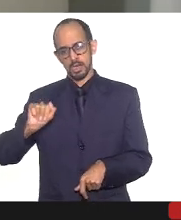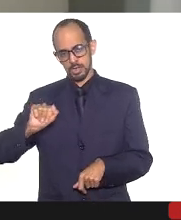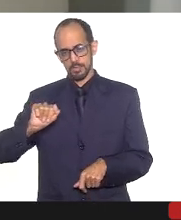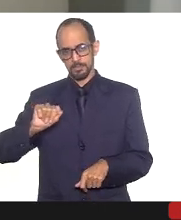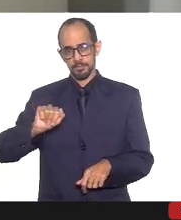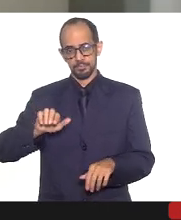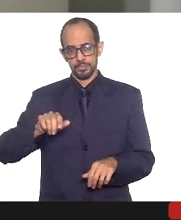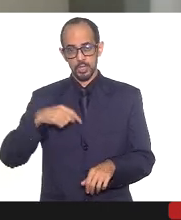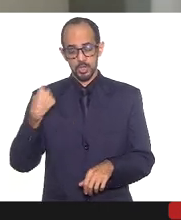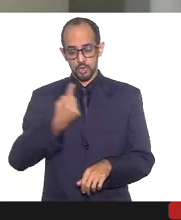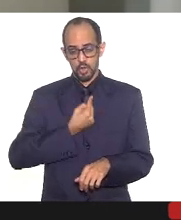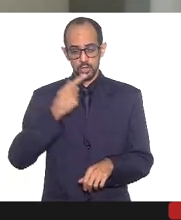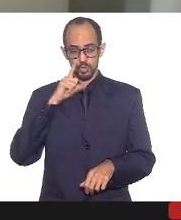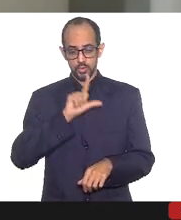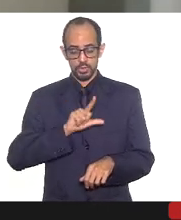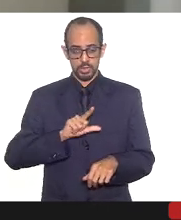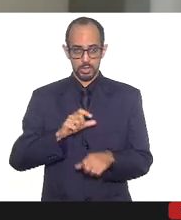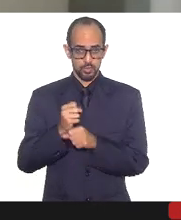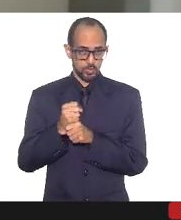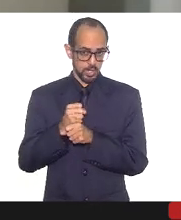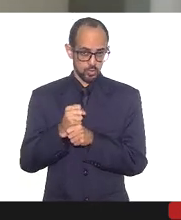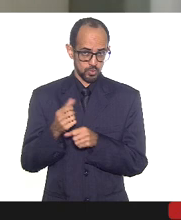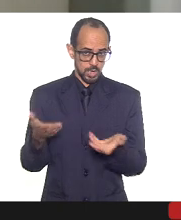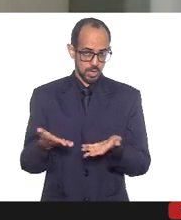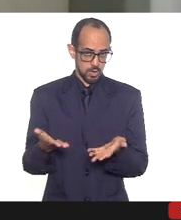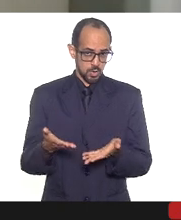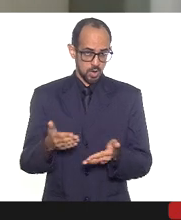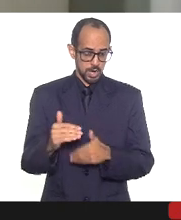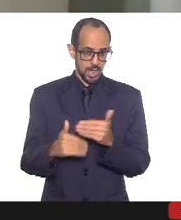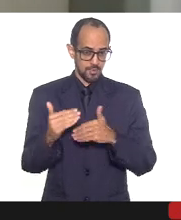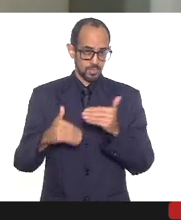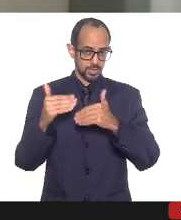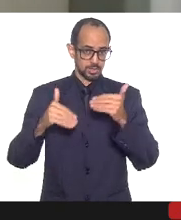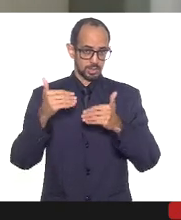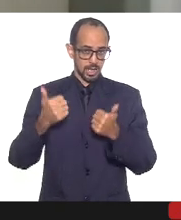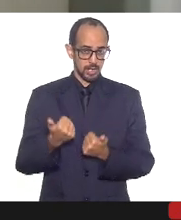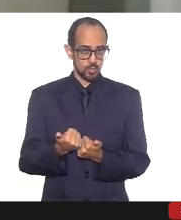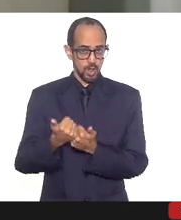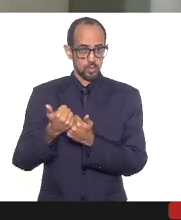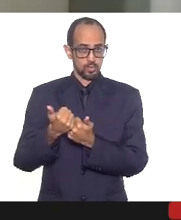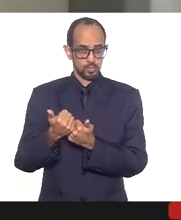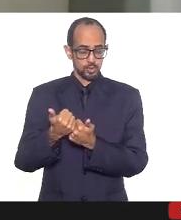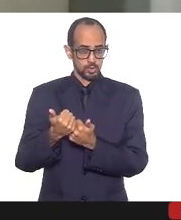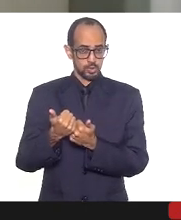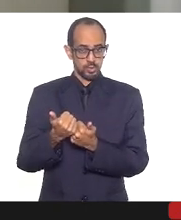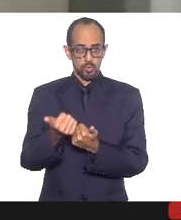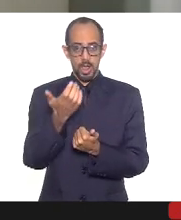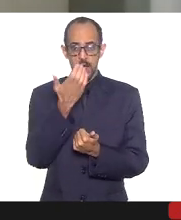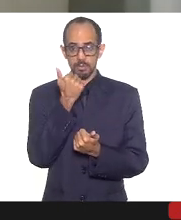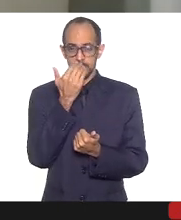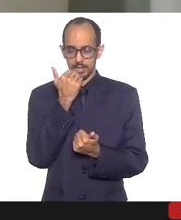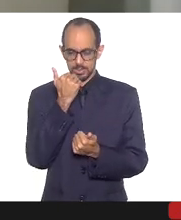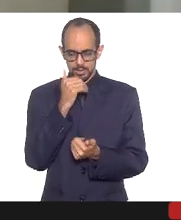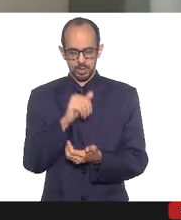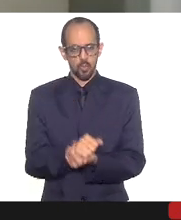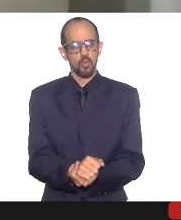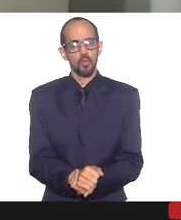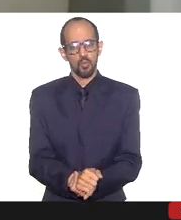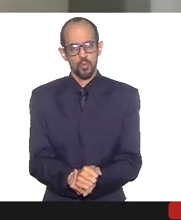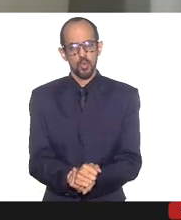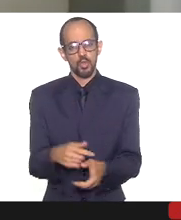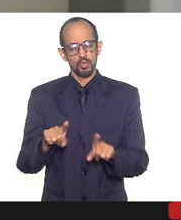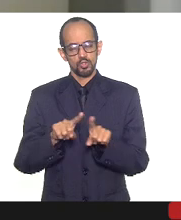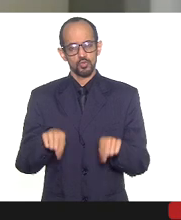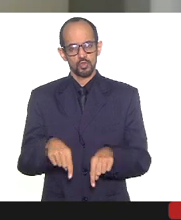conseguimos esse ano, deputado Serafini, avançar no auxílio transporte, auxílio alimentação dos servidores